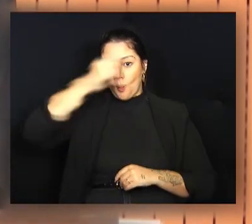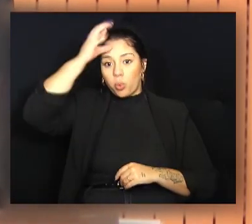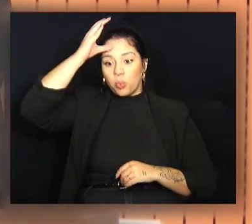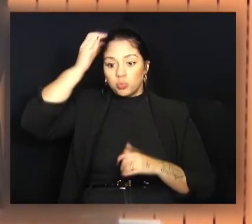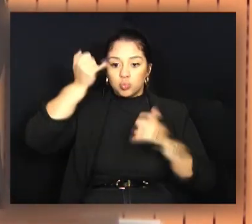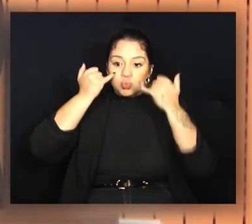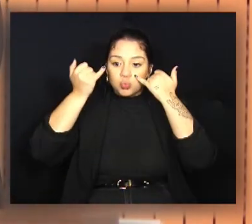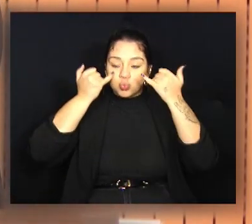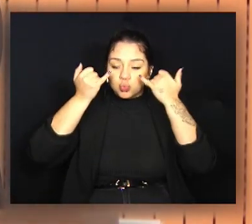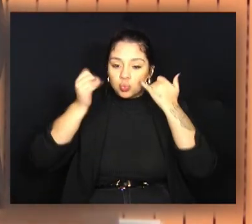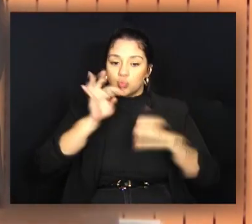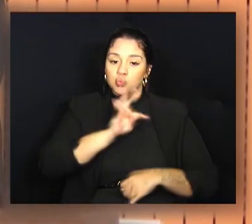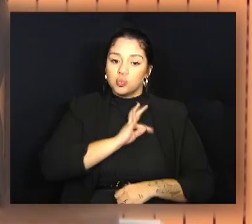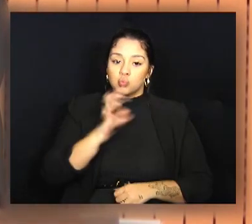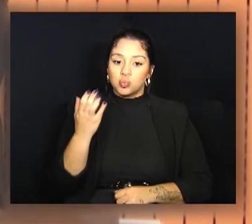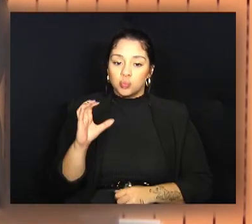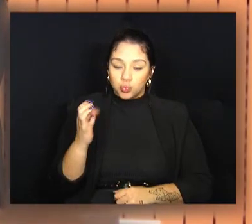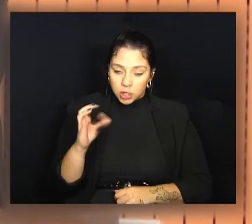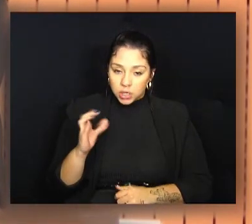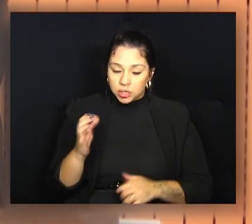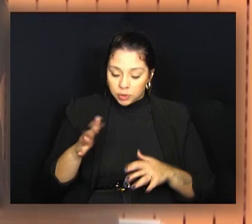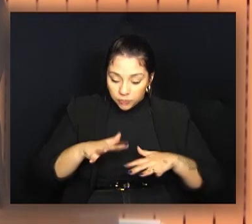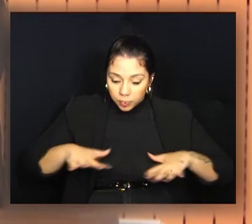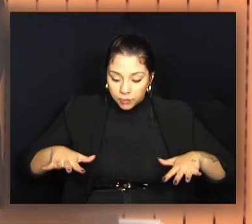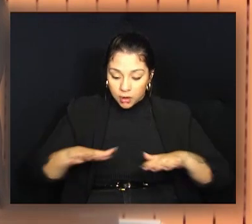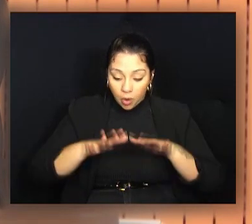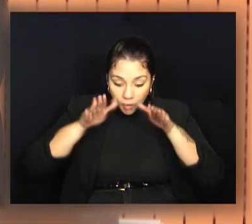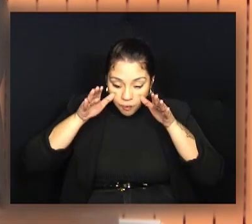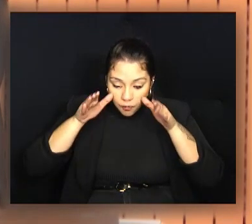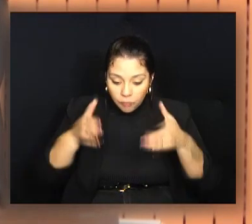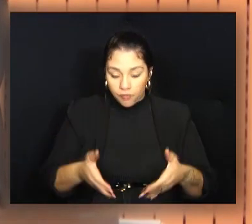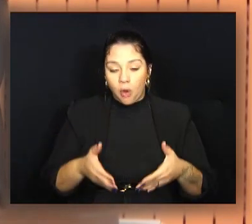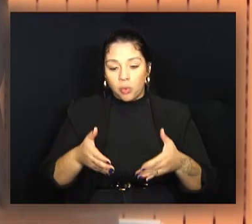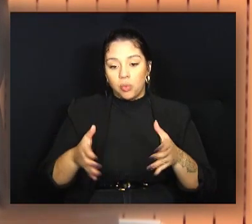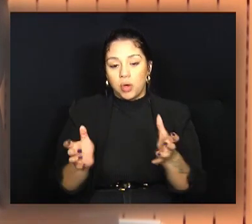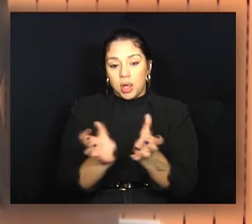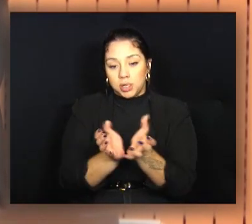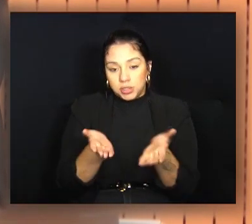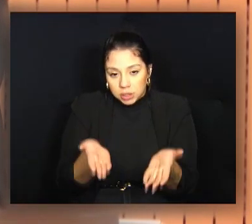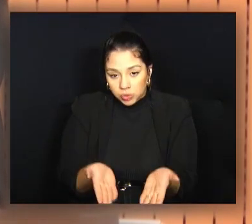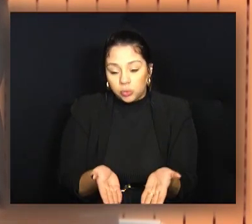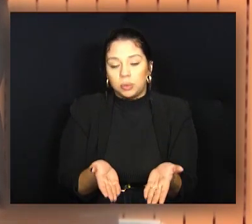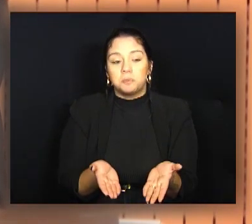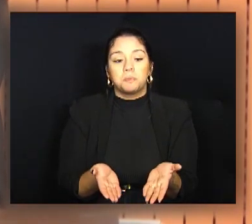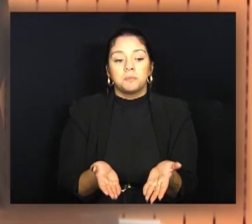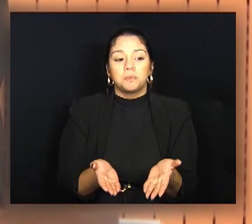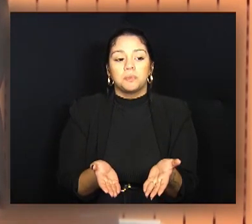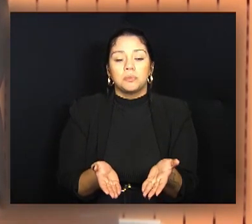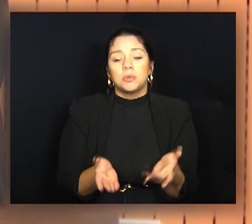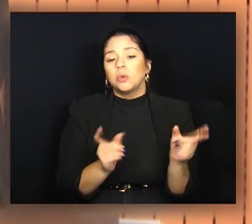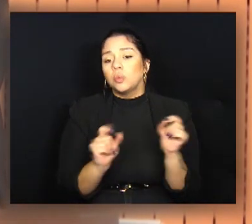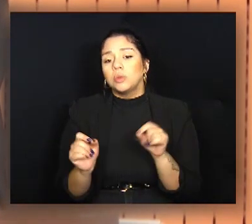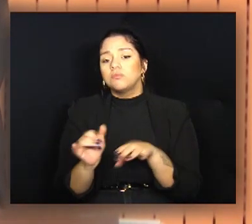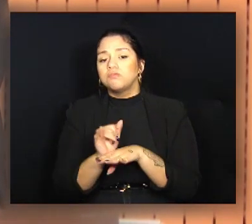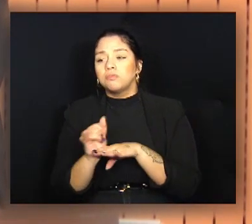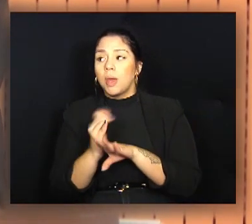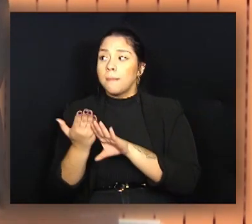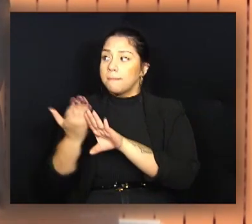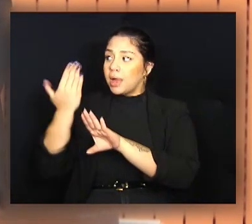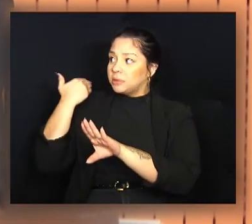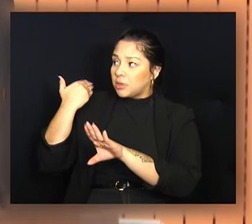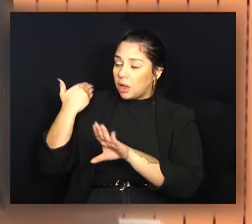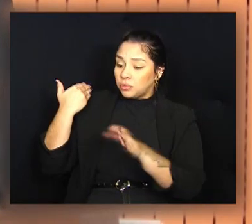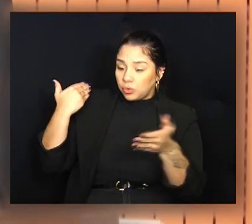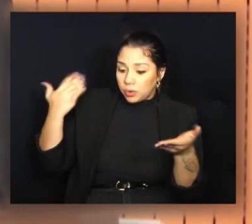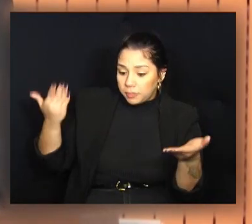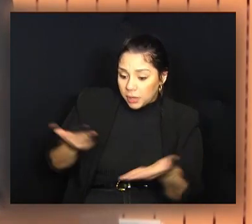informações técnico-científicas voltadas para esse setor, de tal modo que o passado e o presente da Embrapa